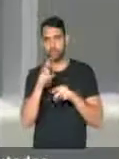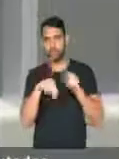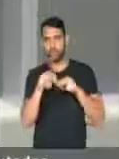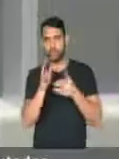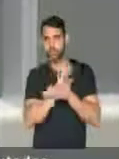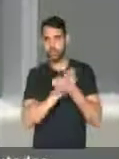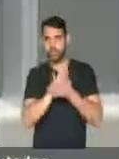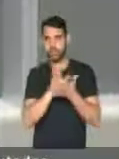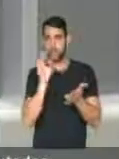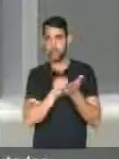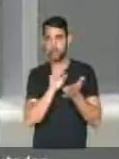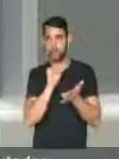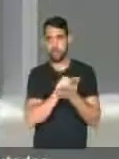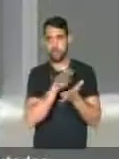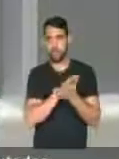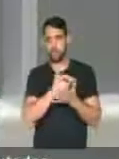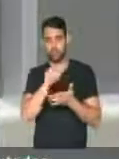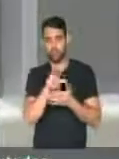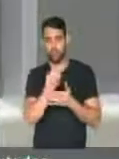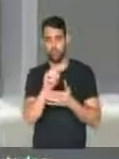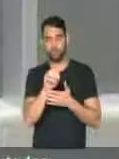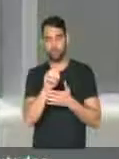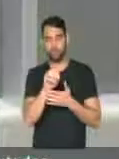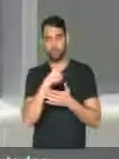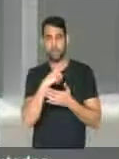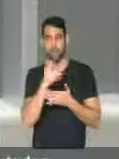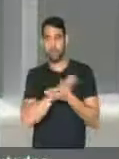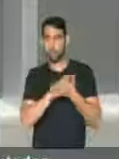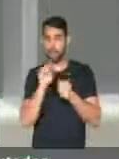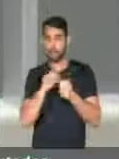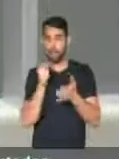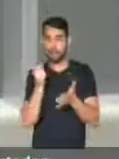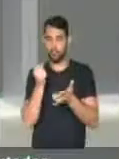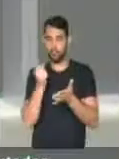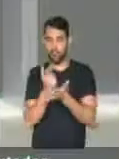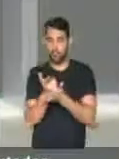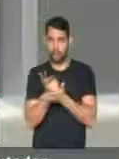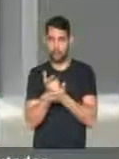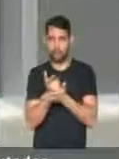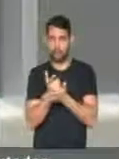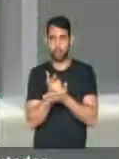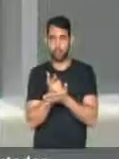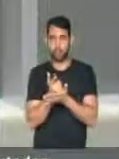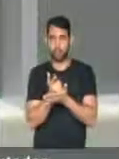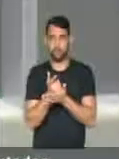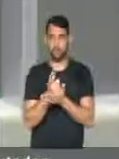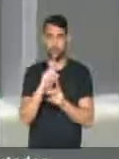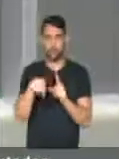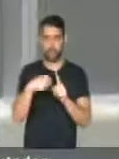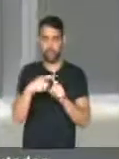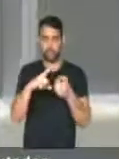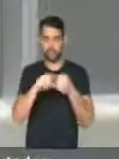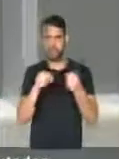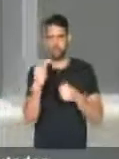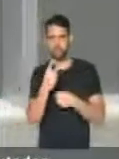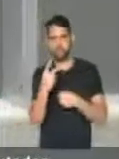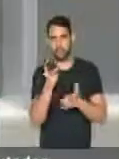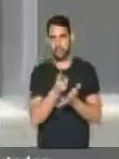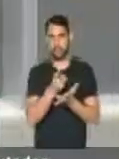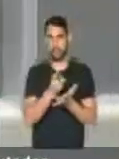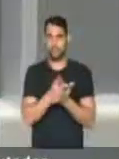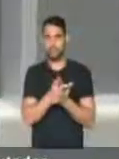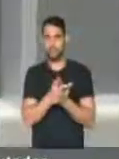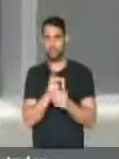sem incidência de multa e juros não é e se não fizer isso não é é além disso artigo dois